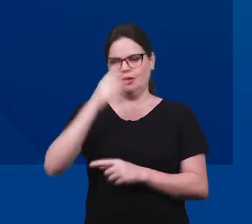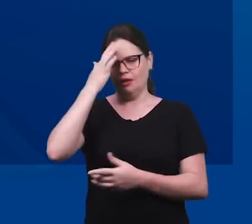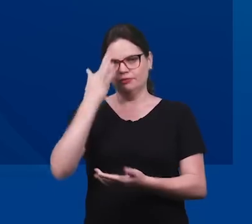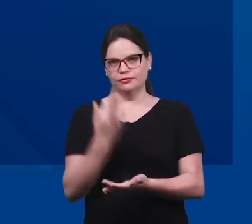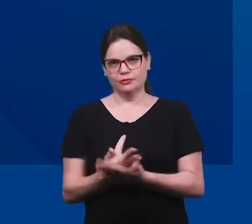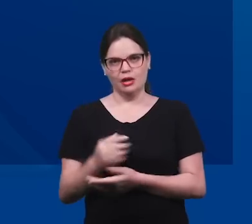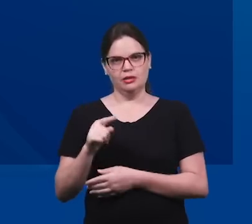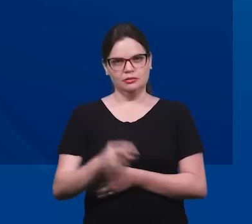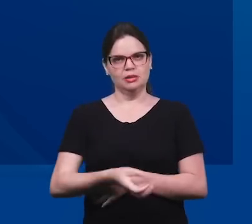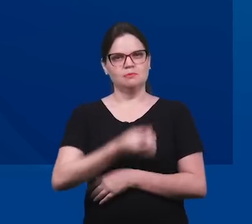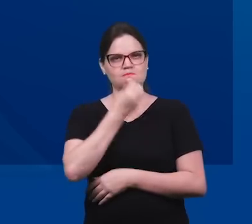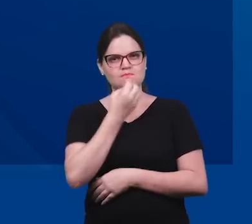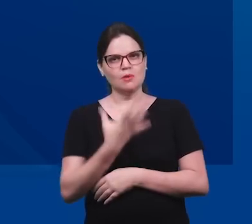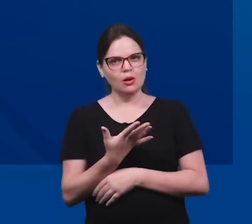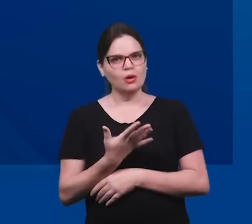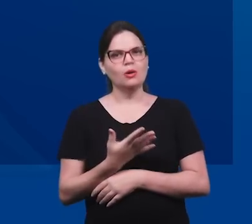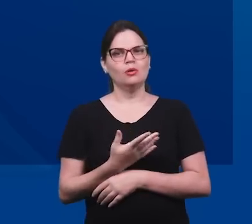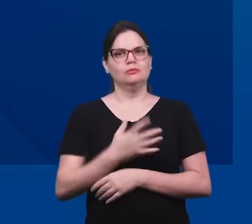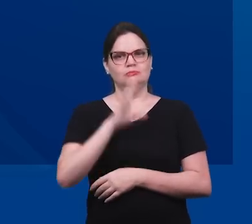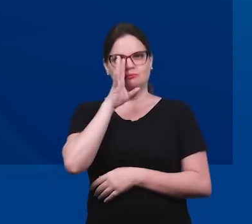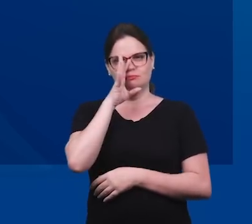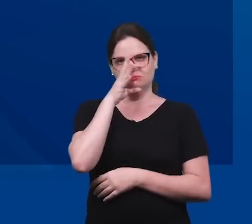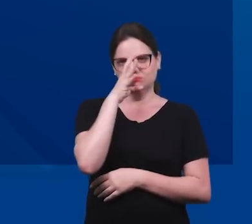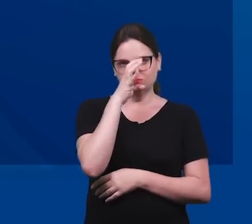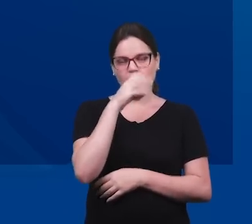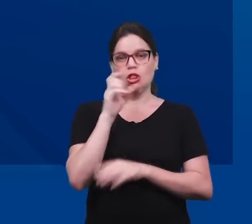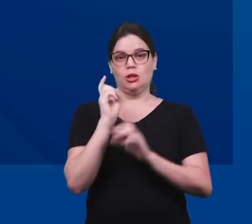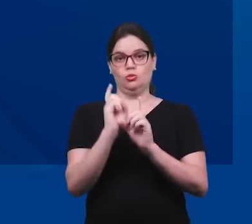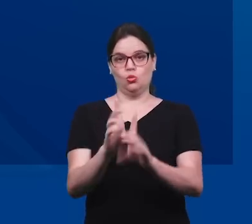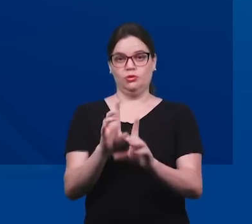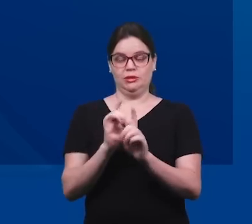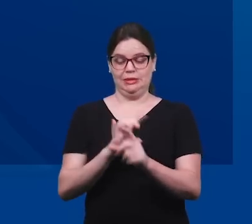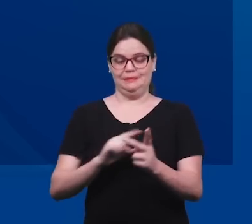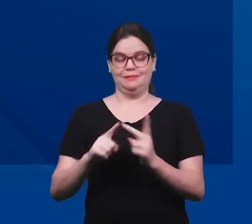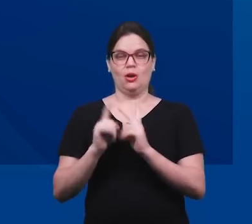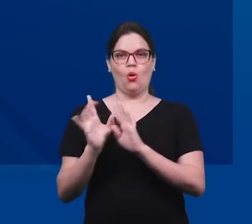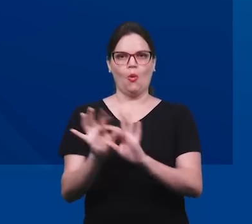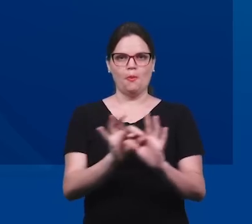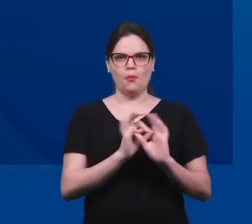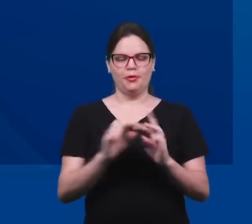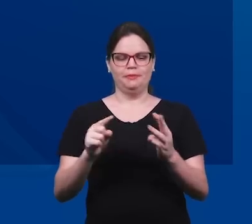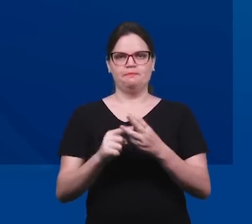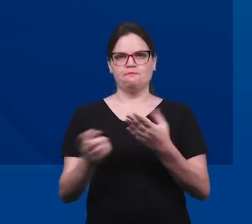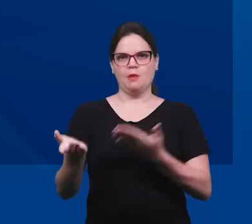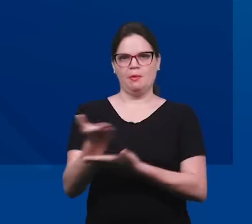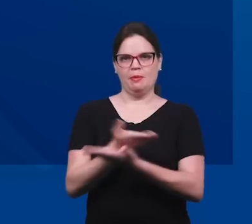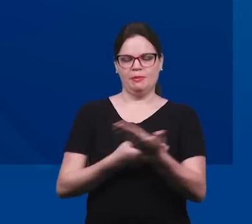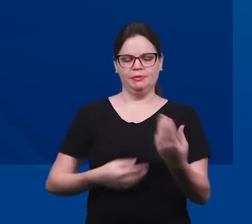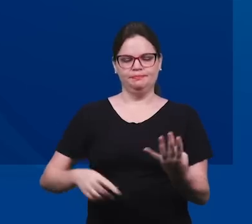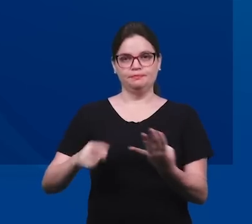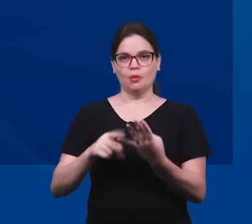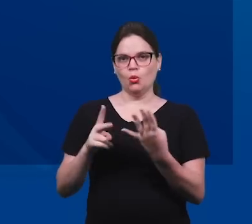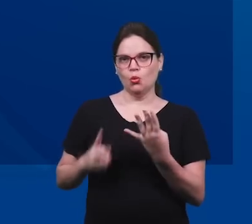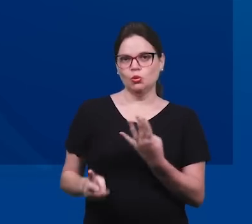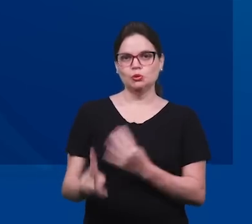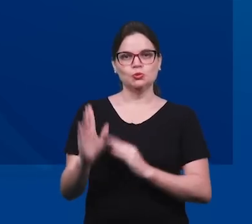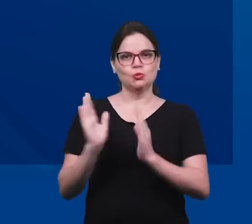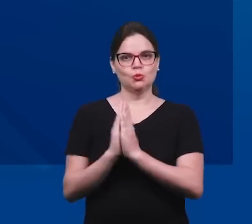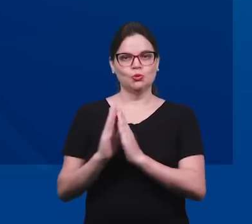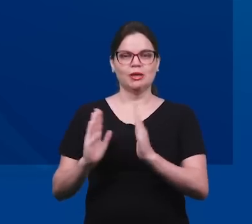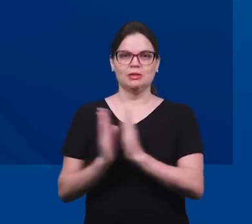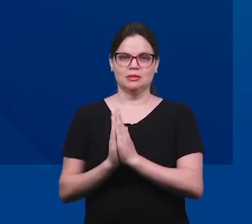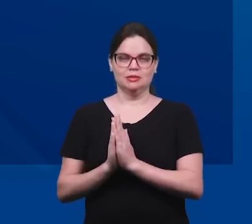abalada, que perseveraram na doutrina, na comunhão, no partir do pão e continuaram nas orações ao